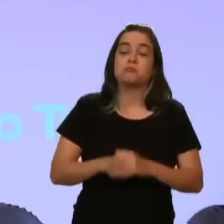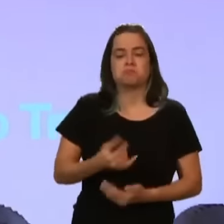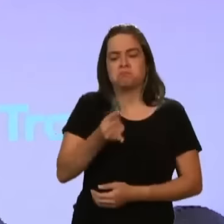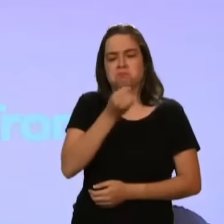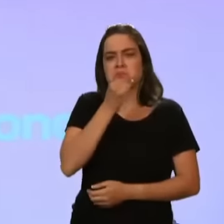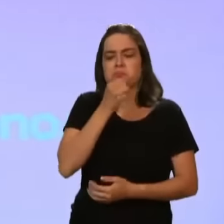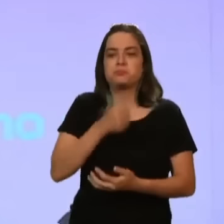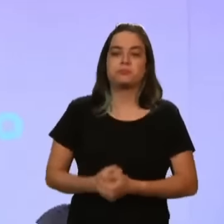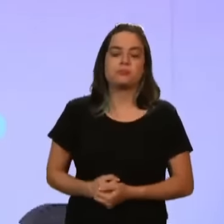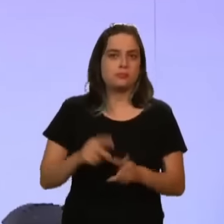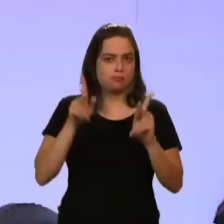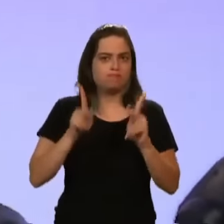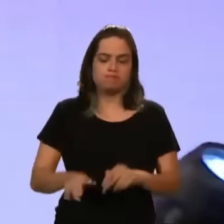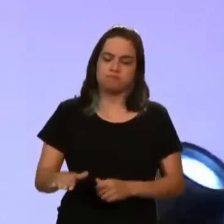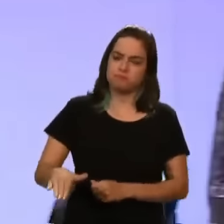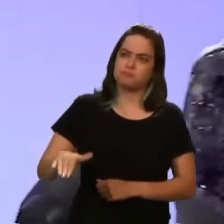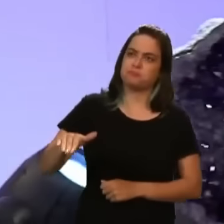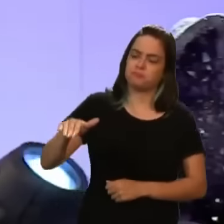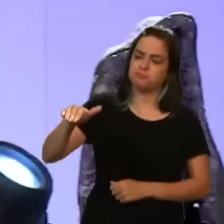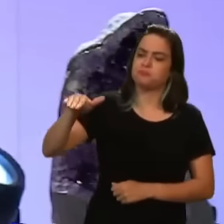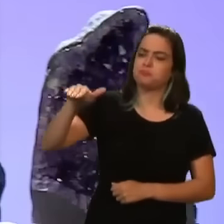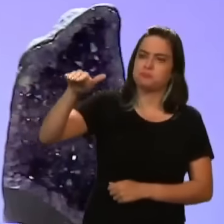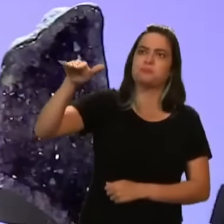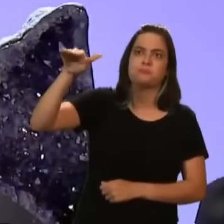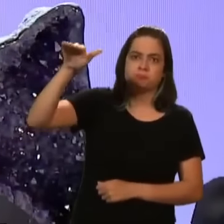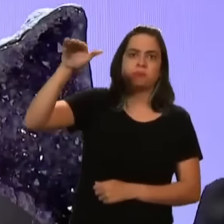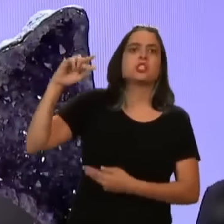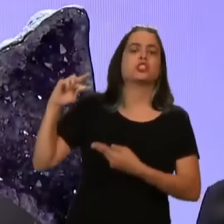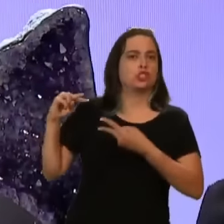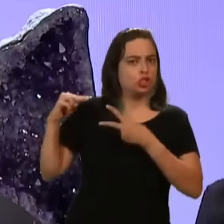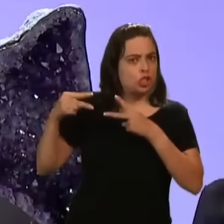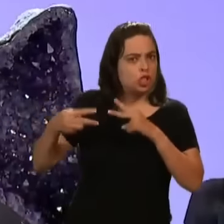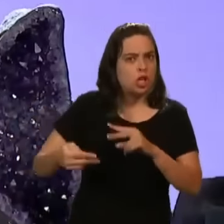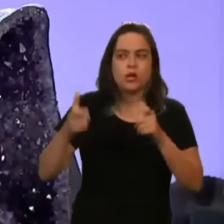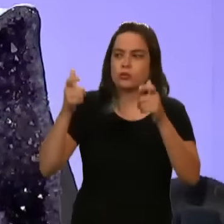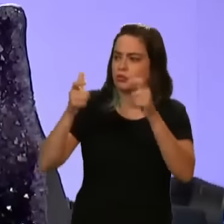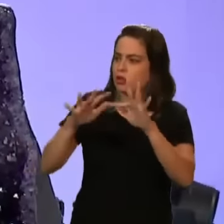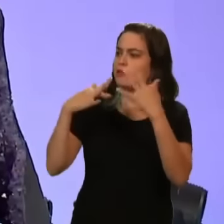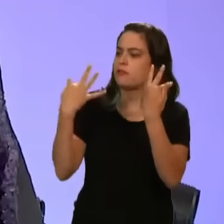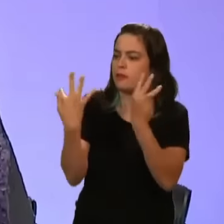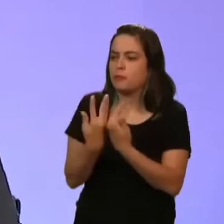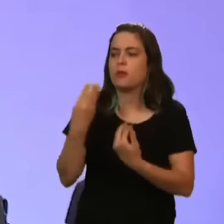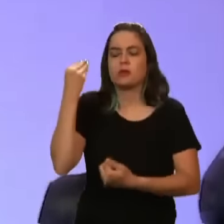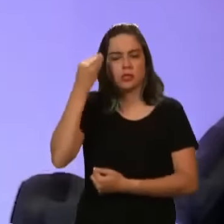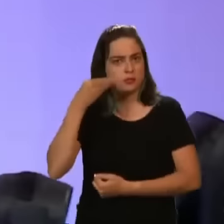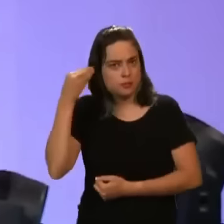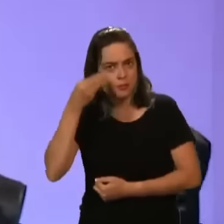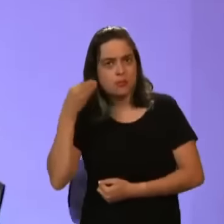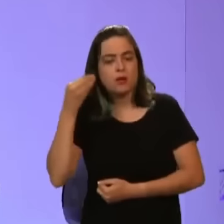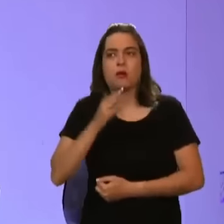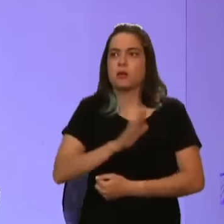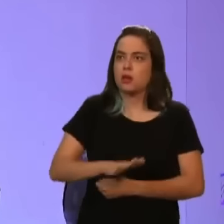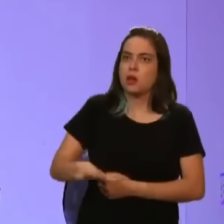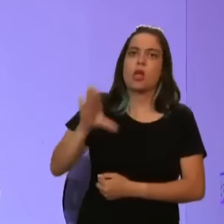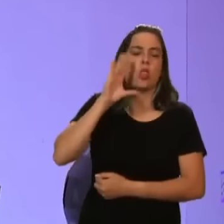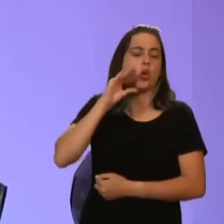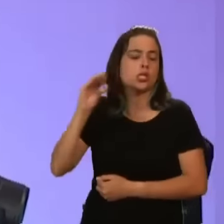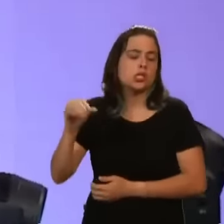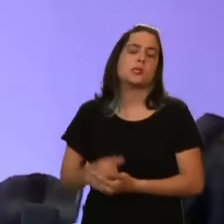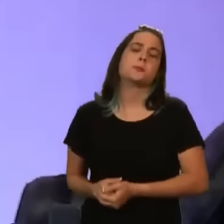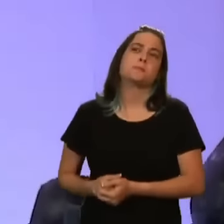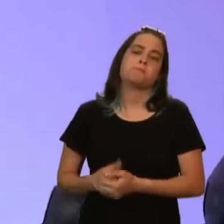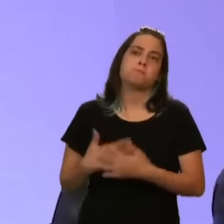cresceu a vida inteira, né, formada por aquela genética, por aquele ambiente familiar, pelas experiências de infância, adolescência. Chega